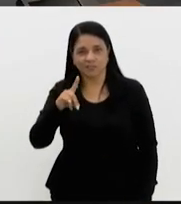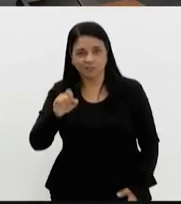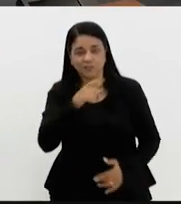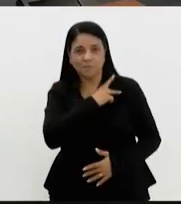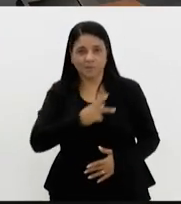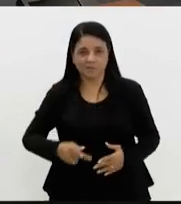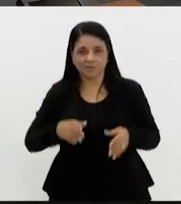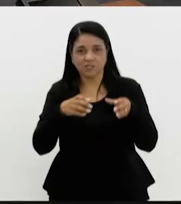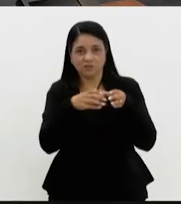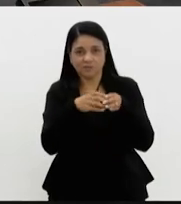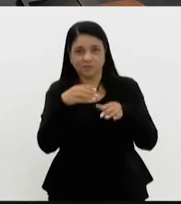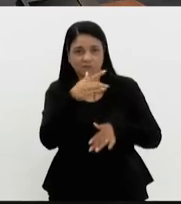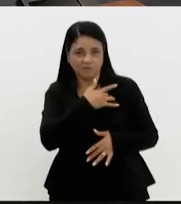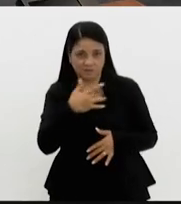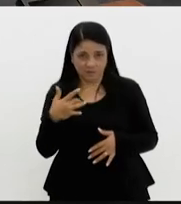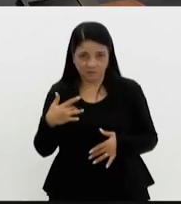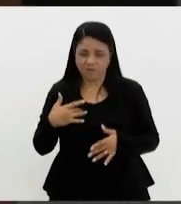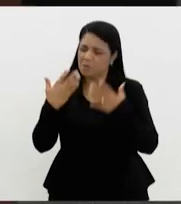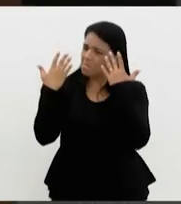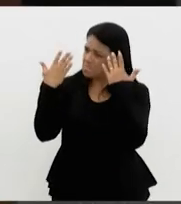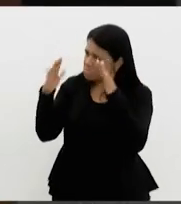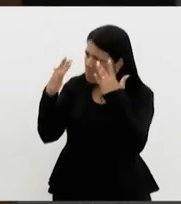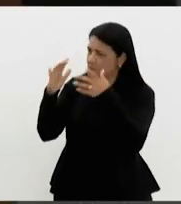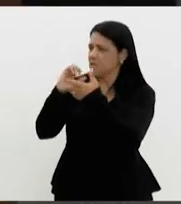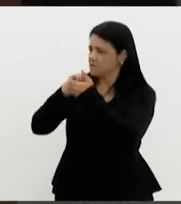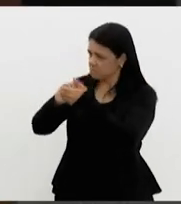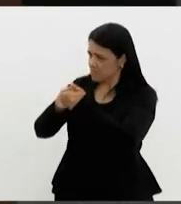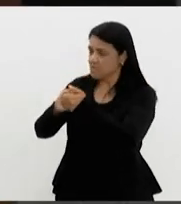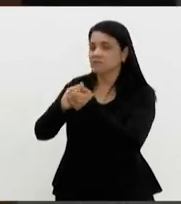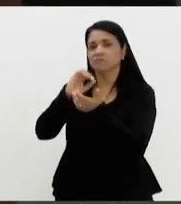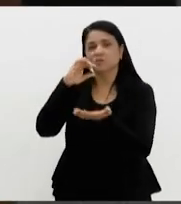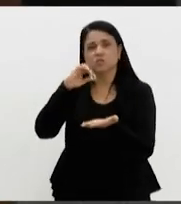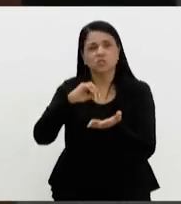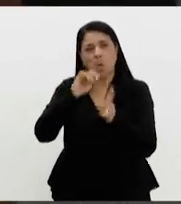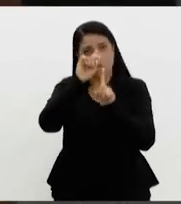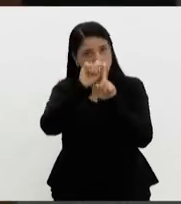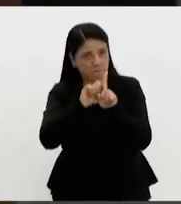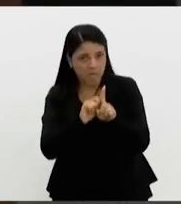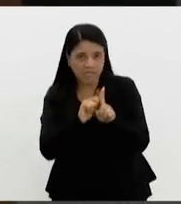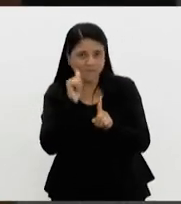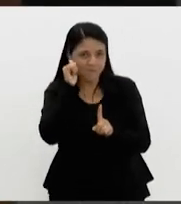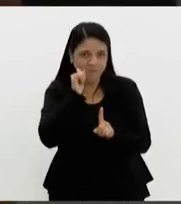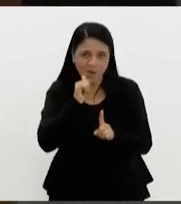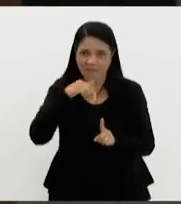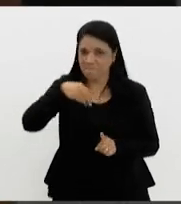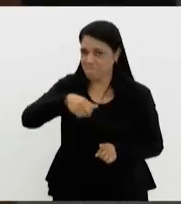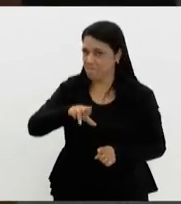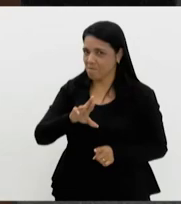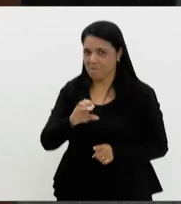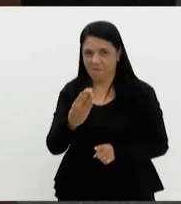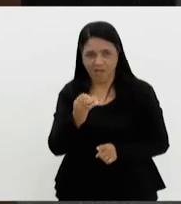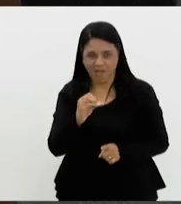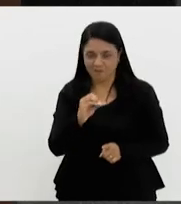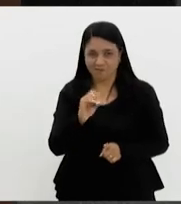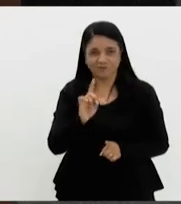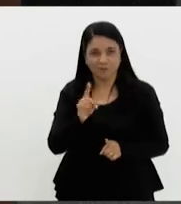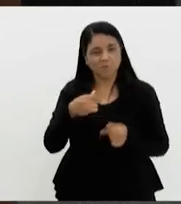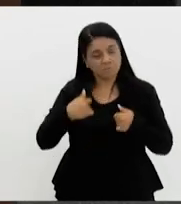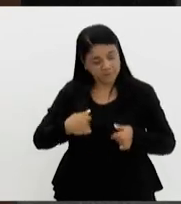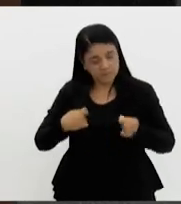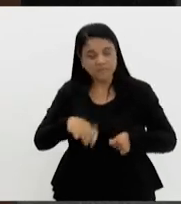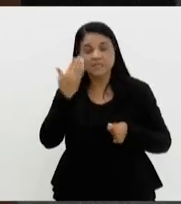Saúde dessa casa, porque é exatamente, não só no mês da mulher, mas entender que a gente precisa